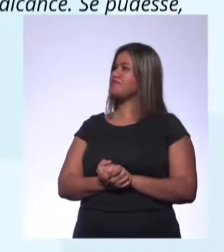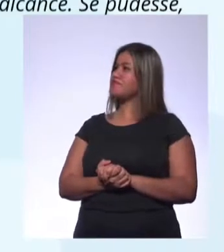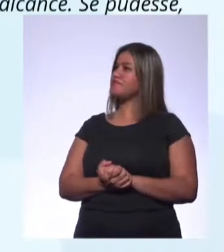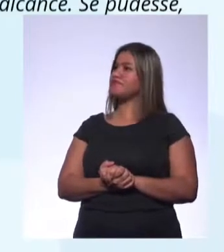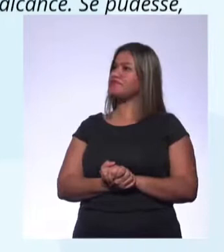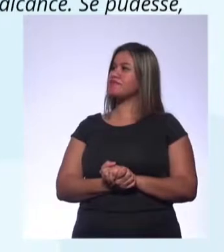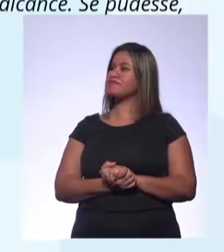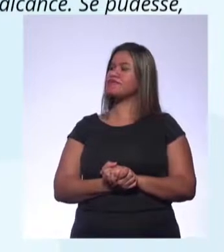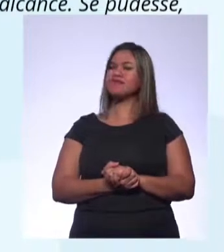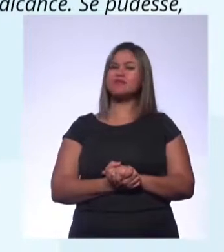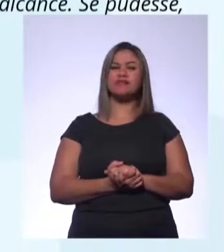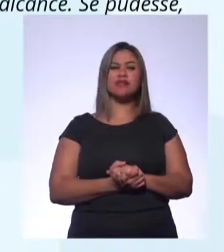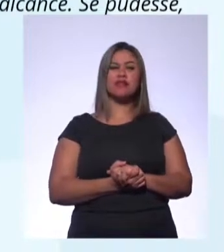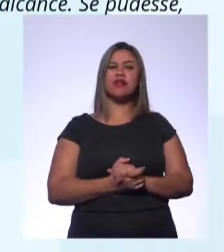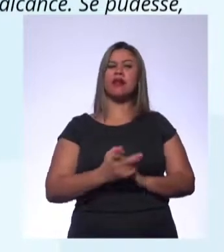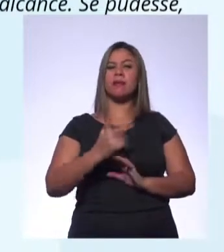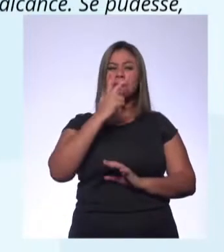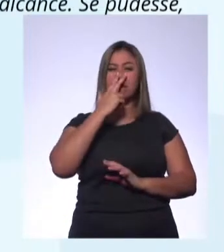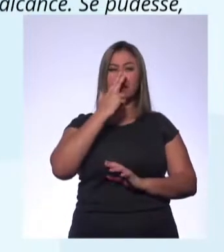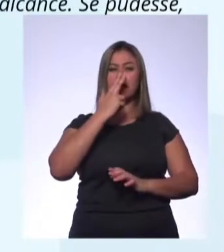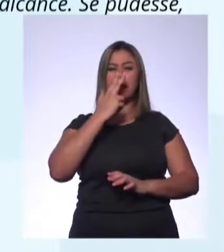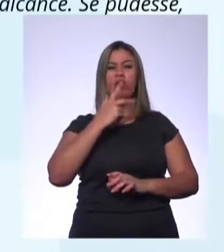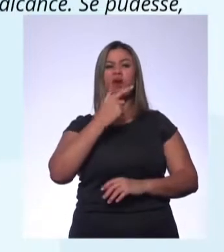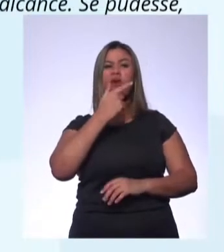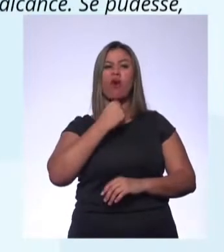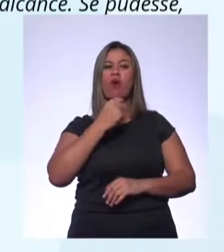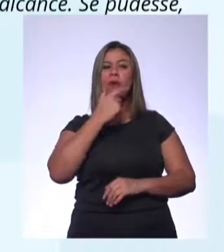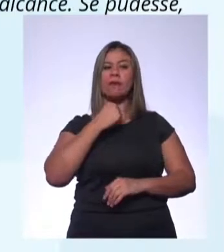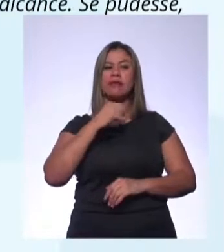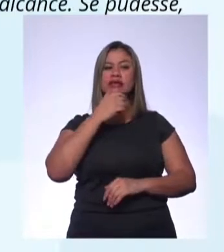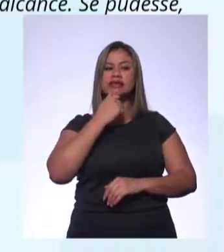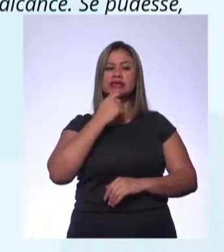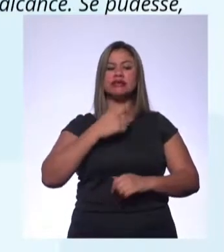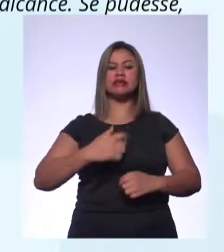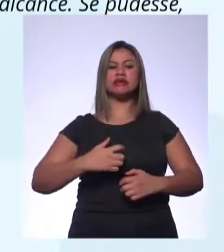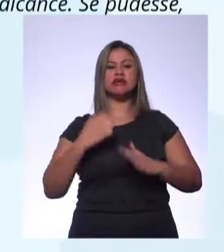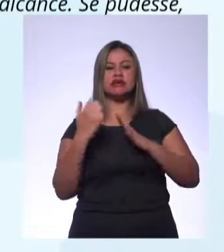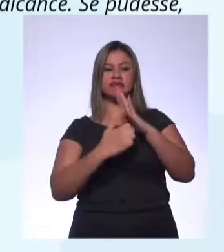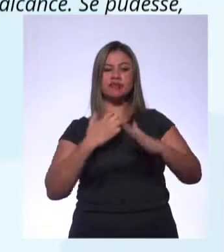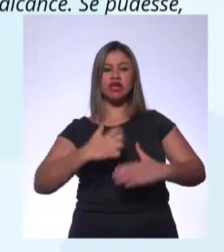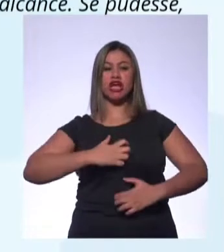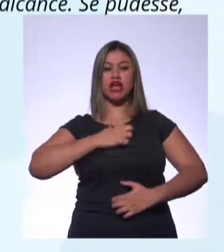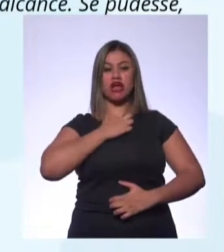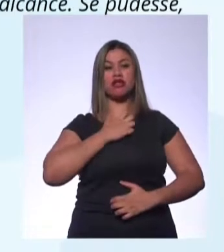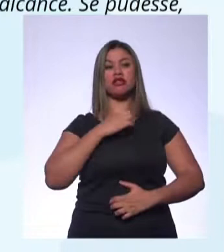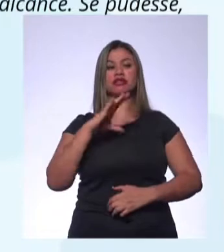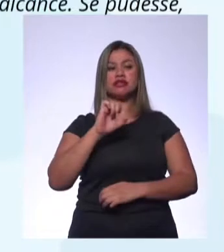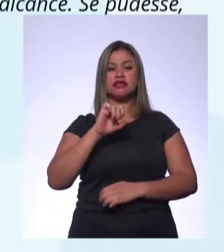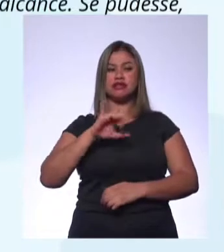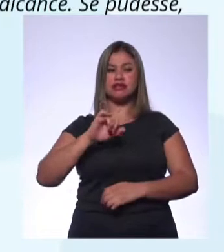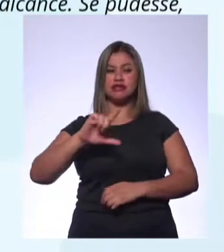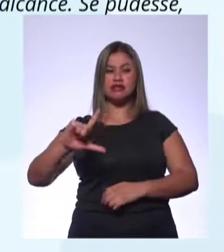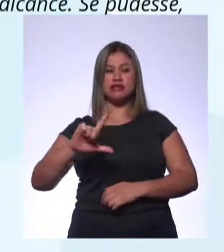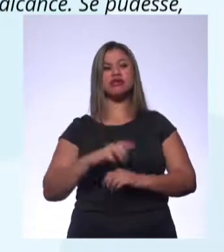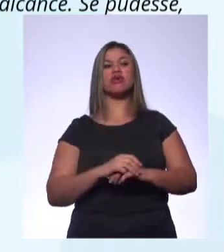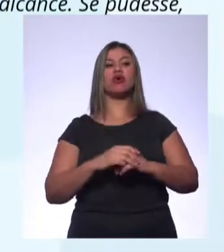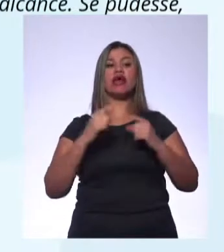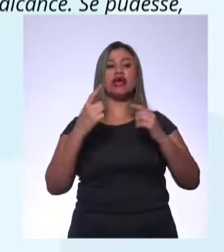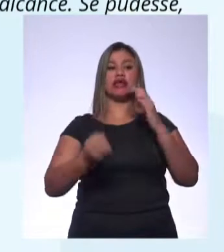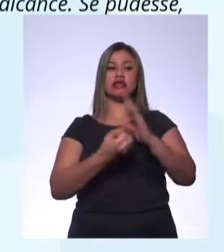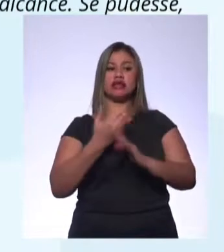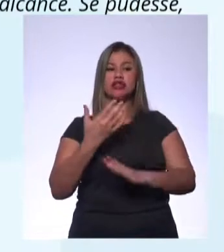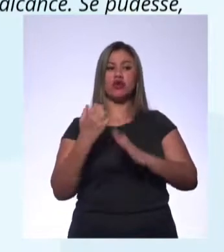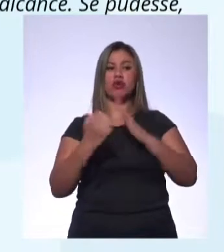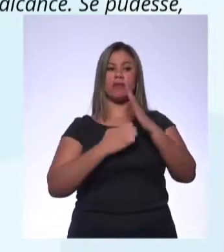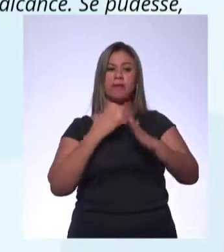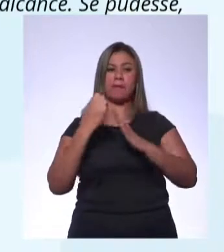aí o empresário Cecil Rhodes, que era da Inglaterra. Ele foi fundador de uma empresa chamada De